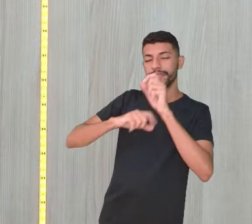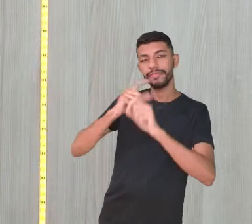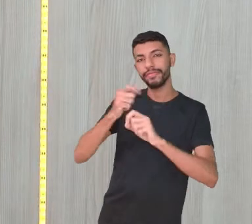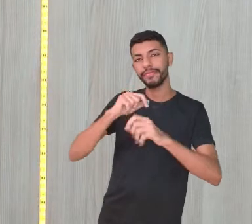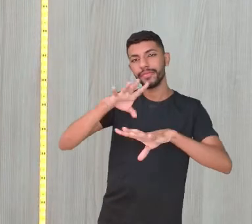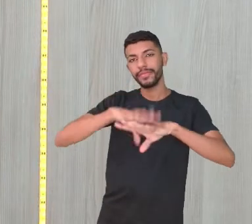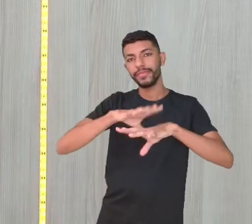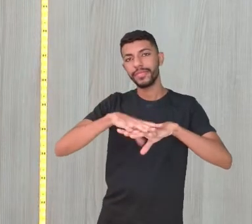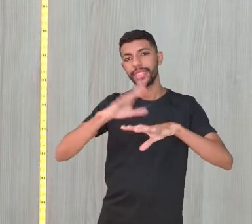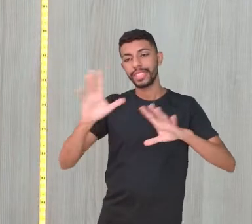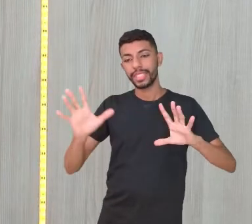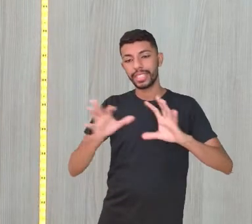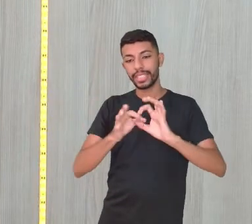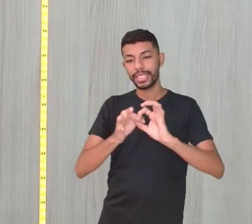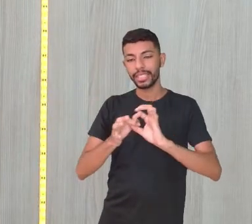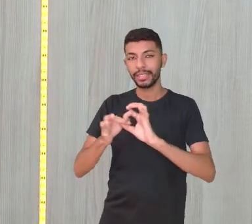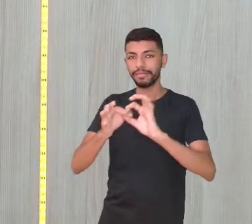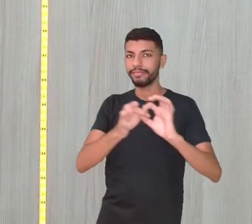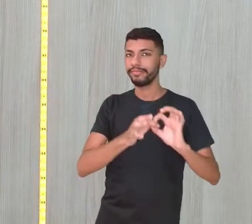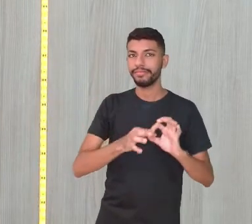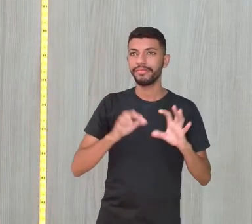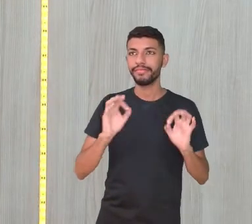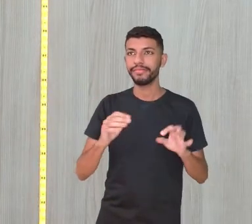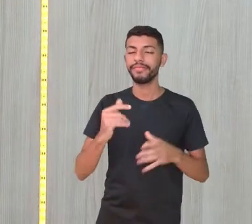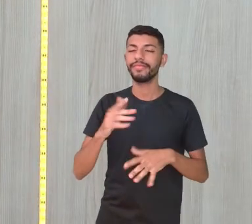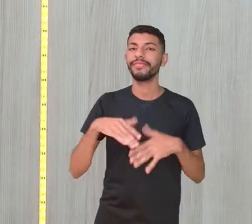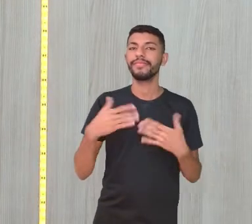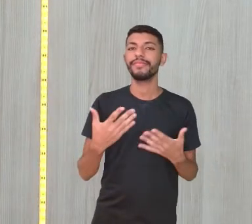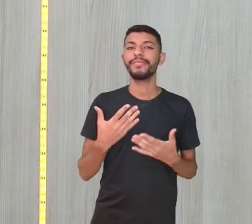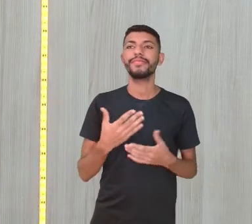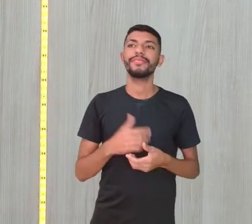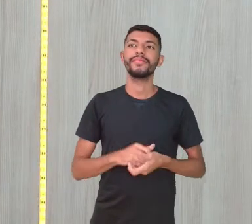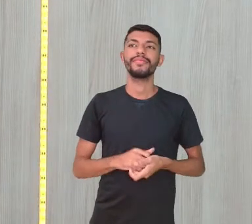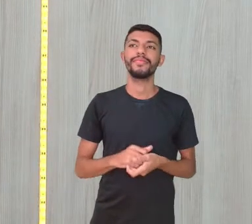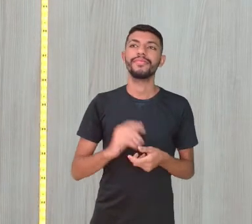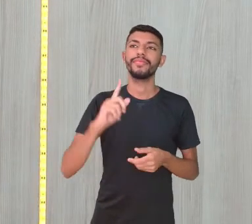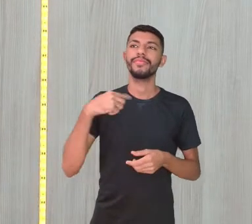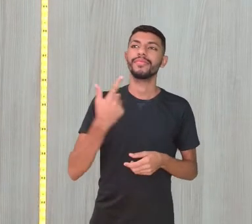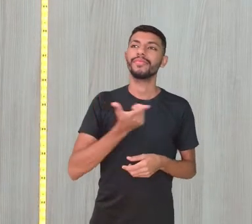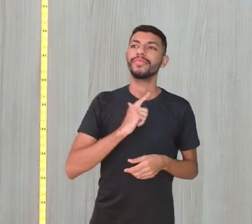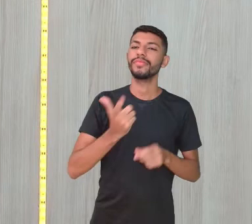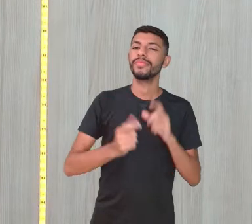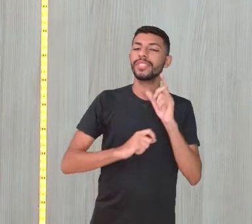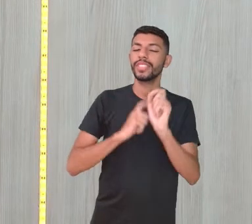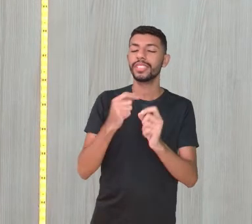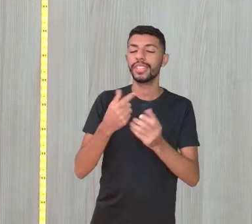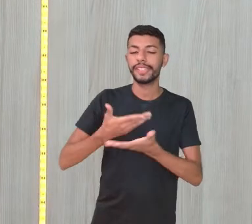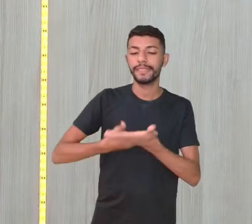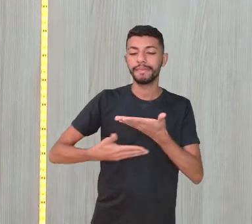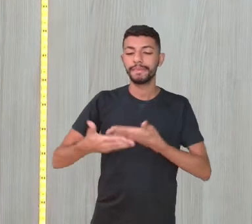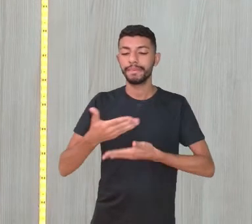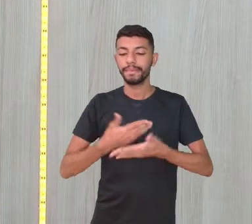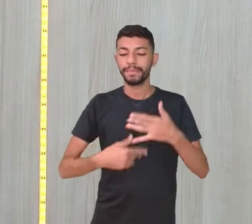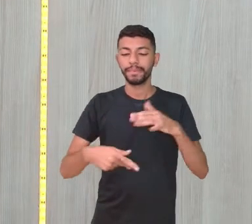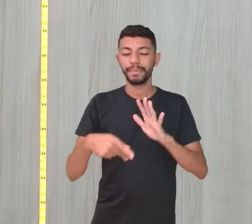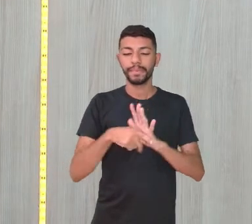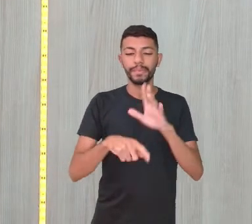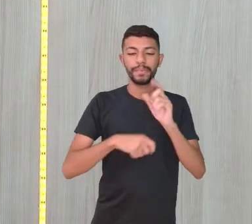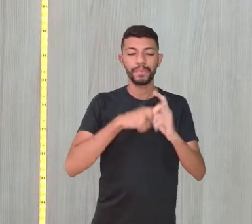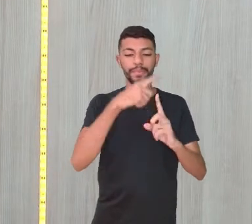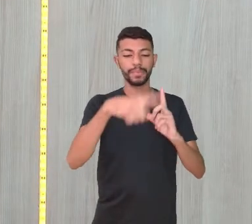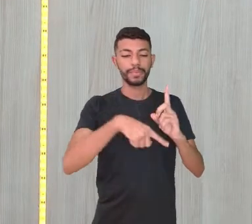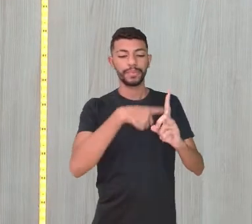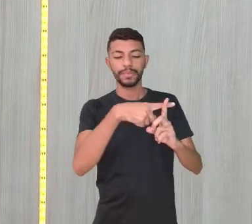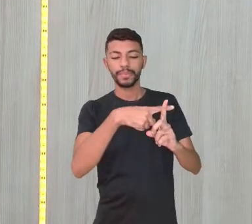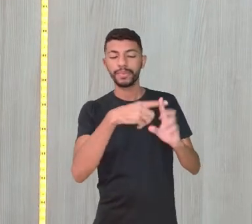está toda interligada aí, beleza? Então, quando a gente parte aí daquela relação aí de adição,